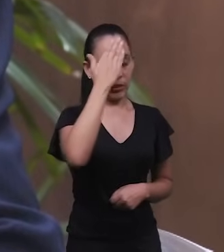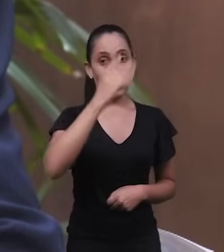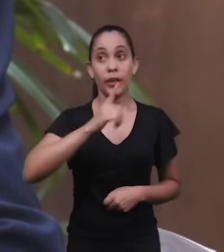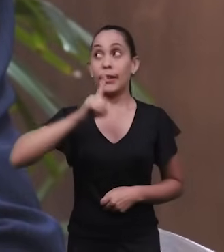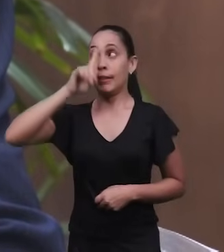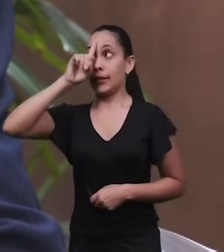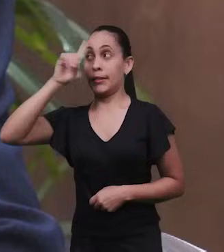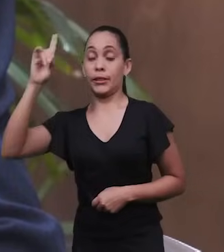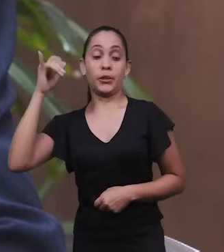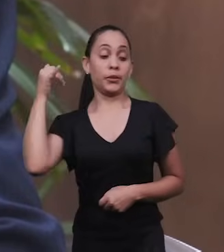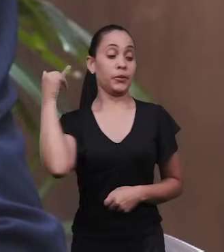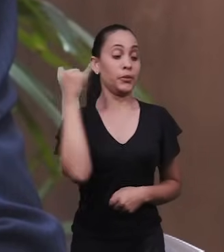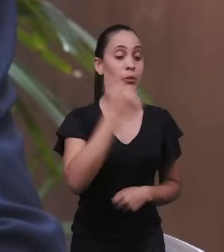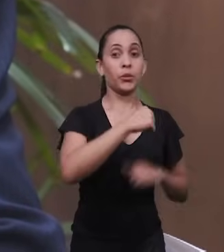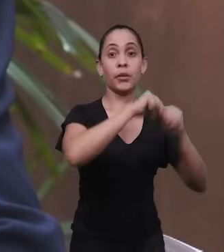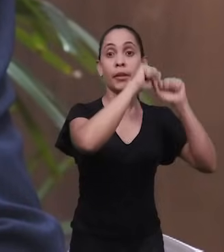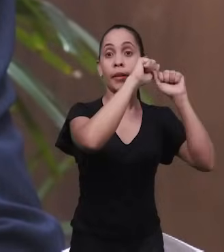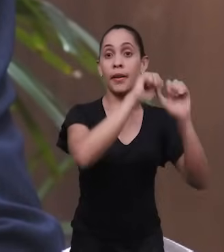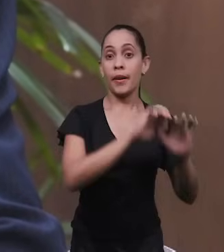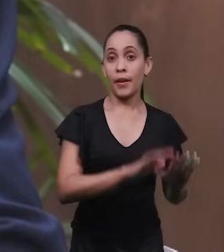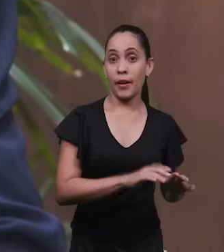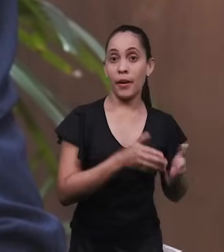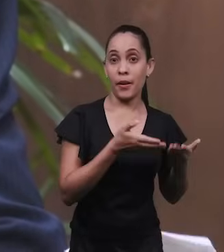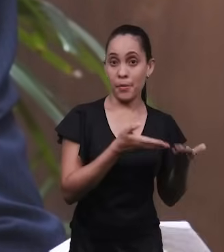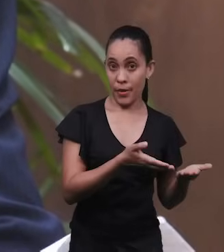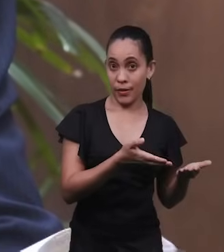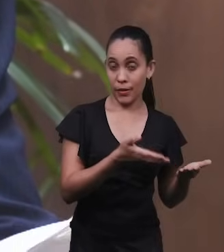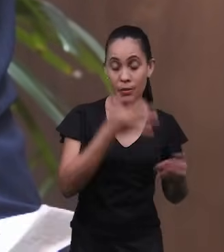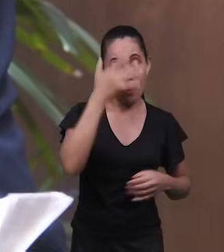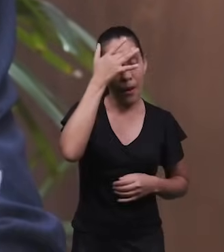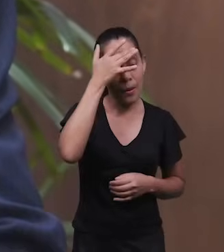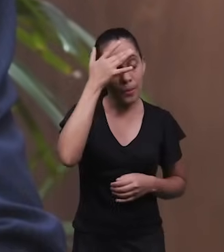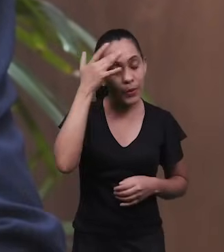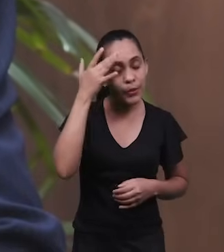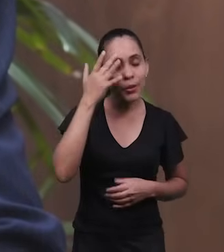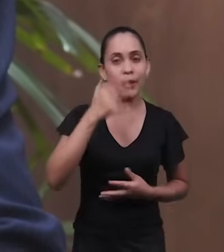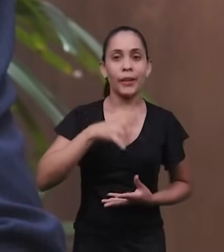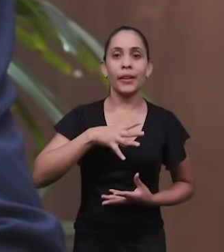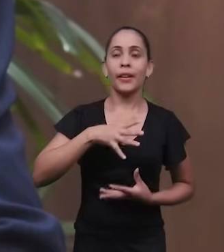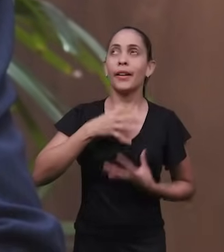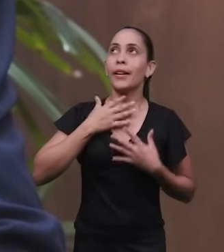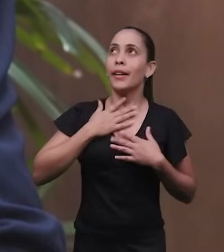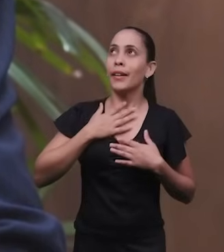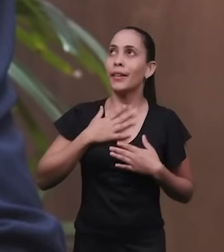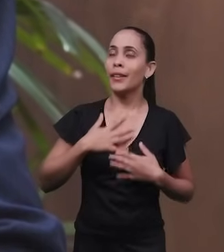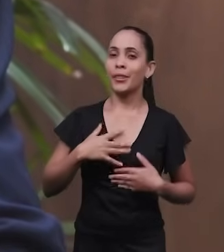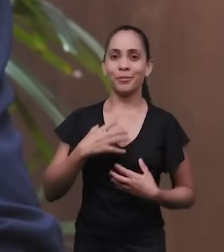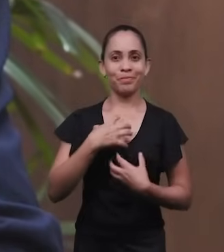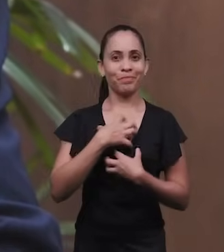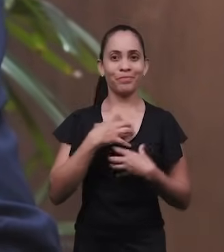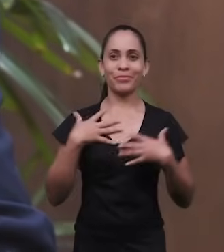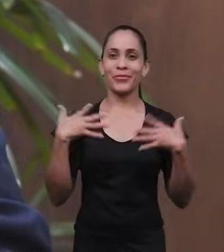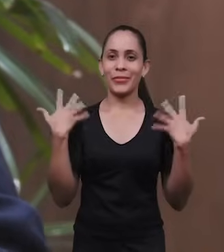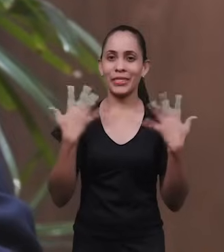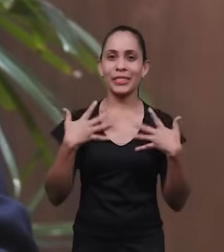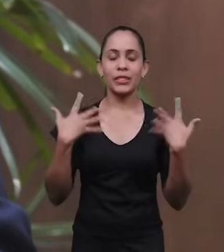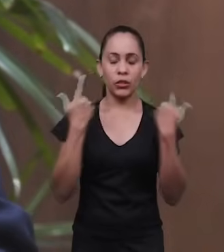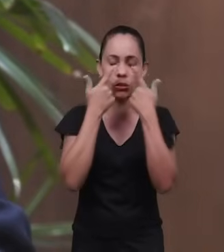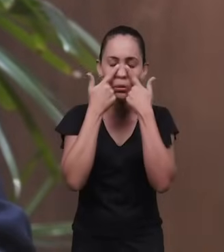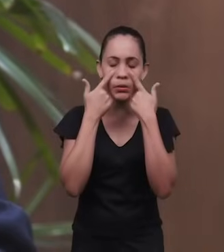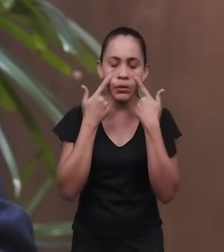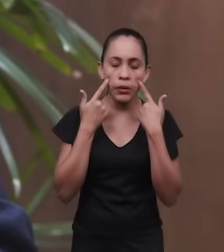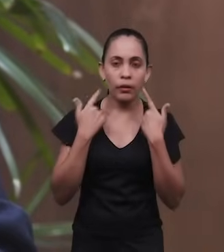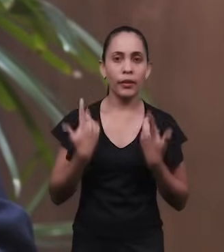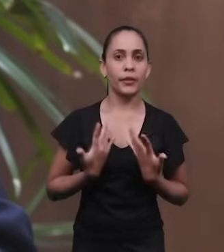Deus confirmando a bênção na vida dela. Glória a Deus. Esta pessoa se acalmou, essa pessoa se alegrou, passou a chorar